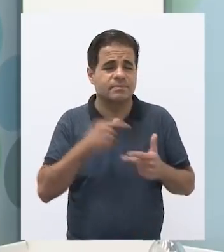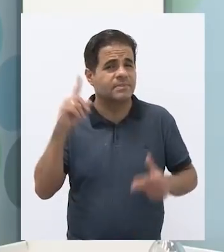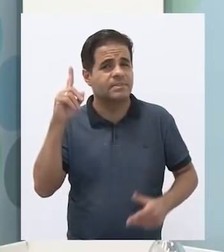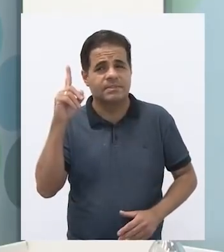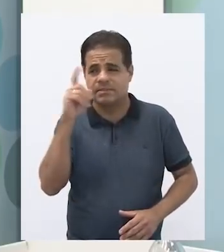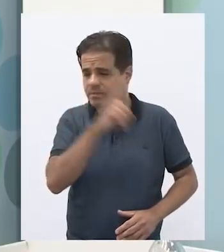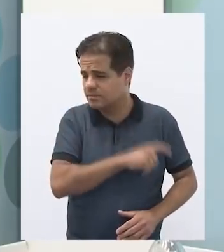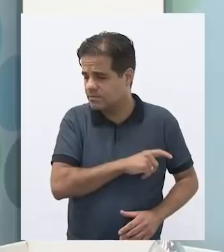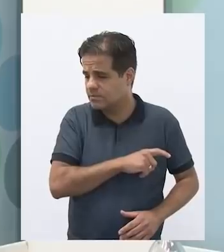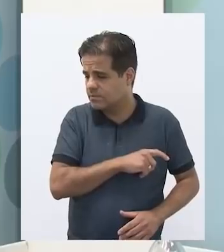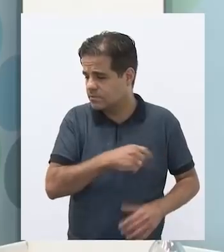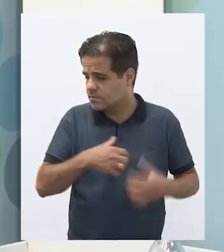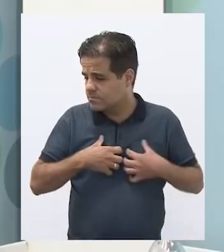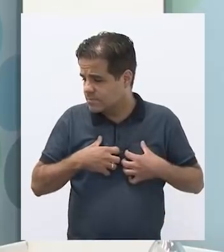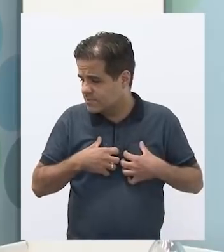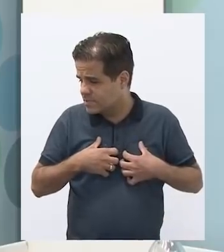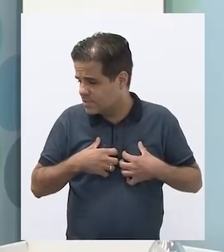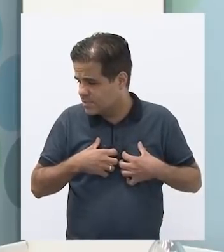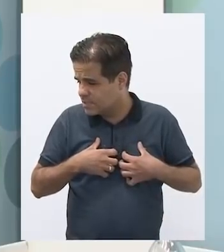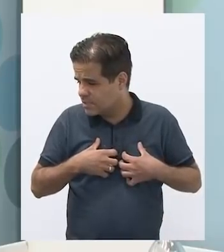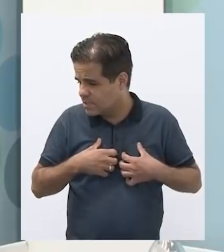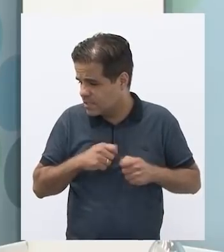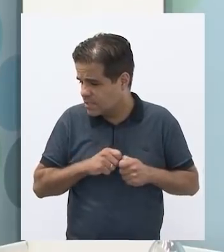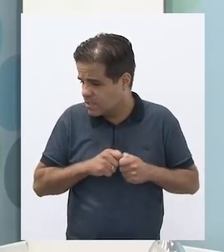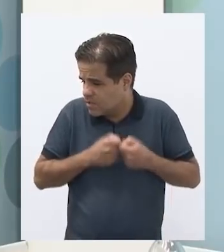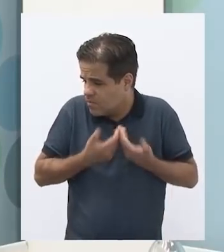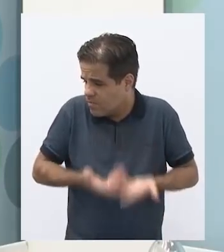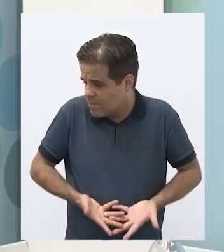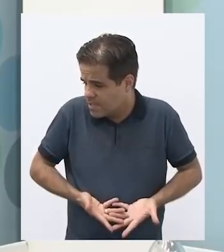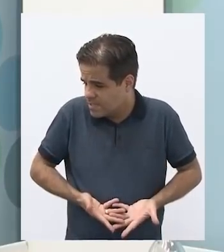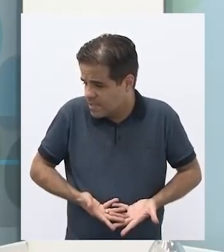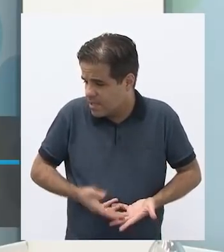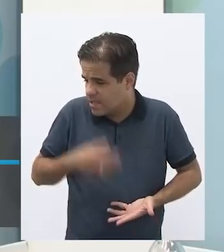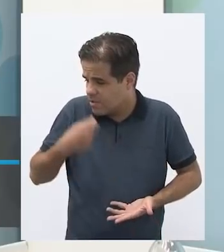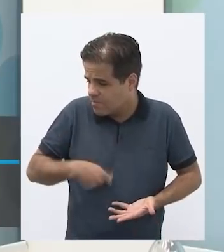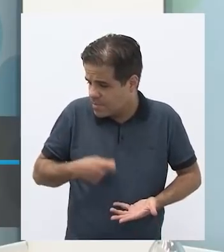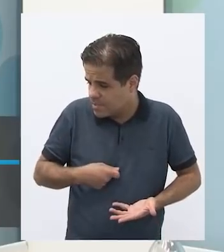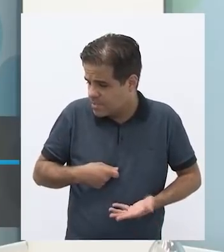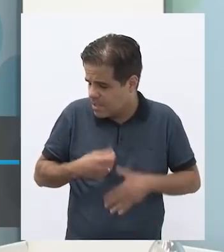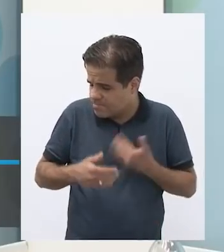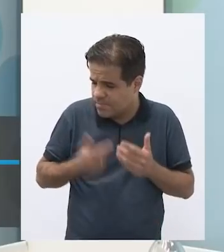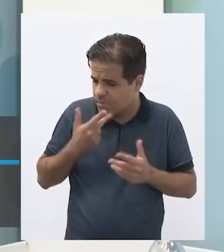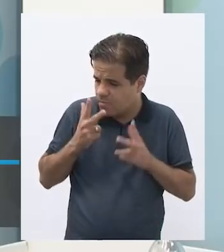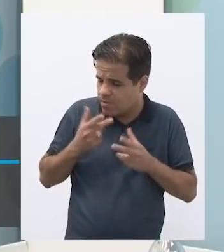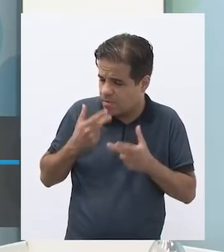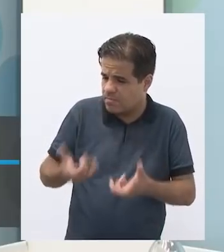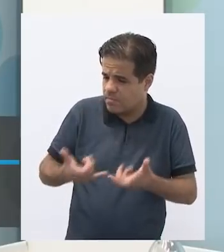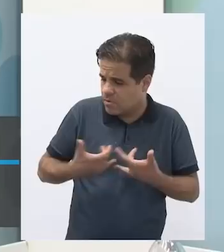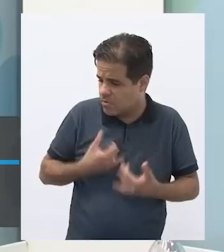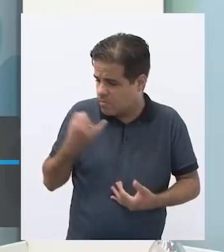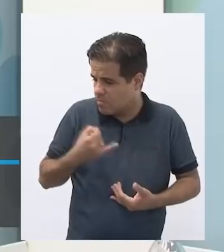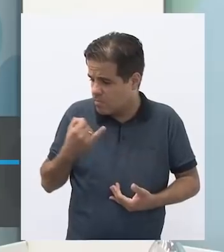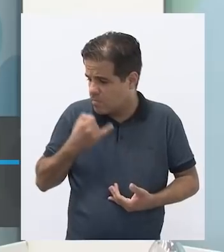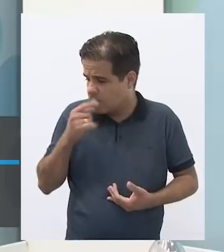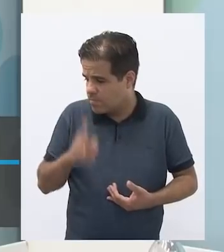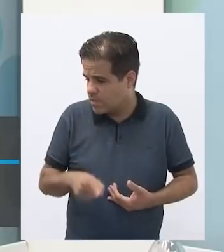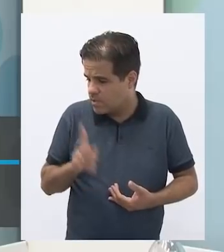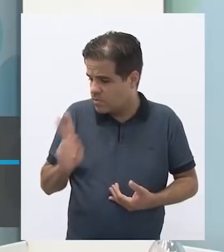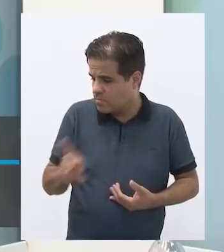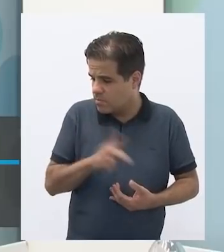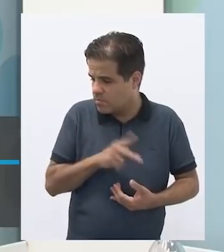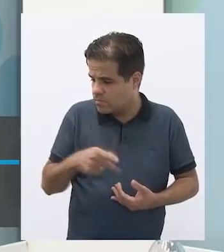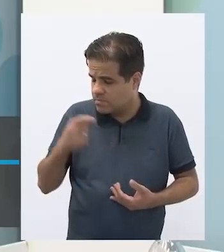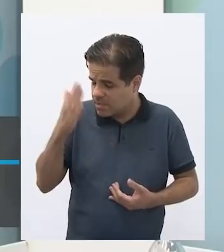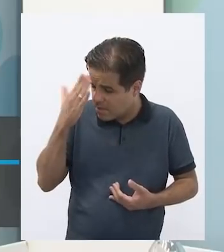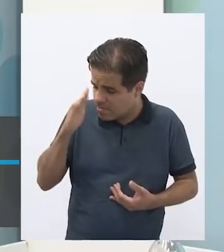complexas e eu me vi ali e falava assim, gente, o que eu vou fazer? E eu tive que, aquilo que você falou, que é super importante. O professor tem